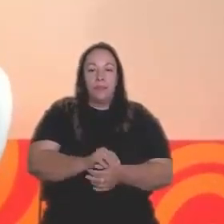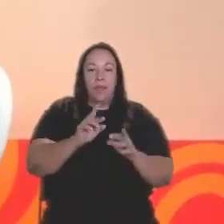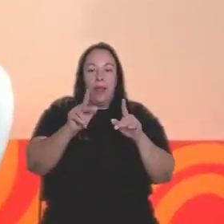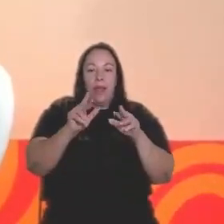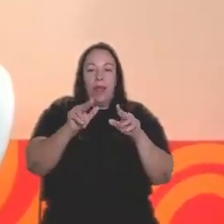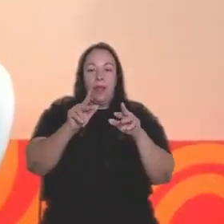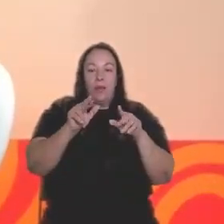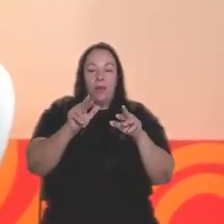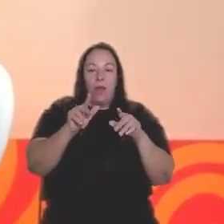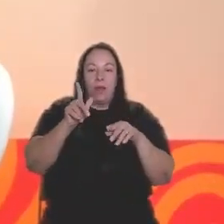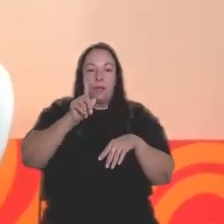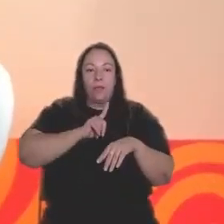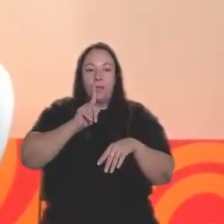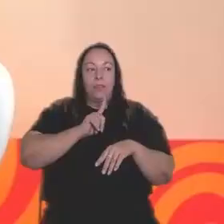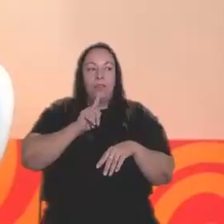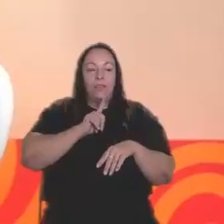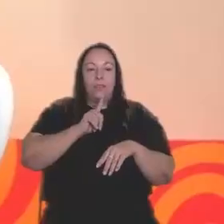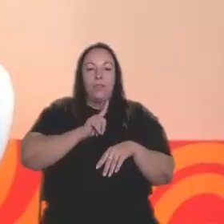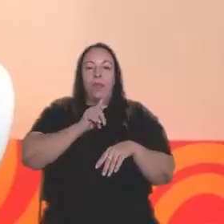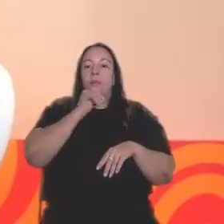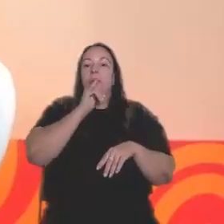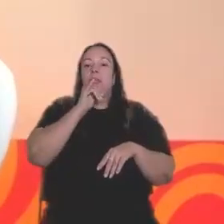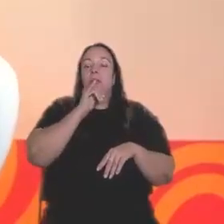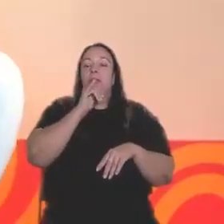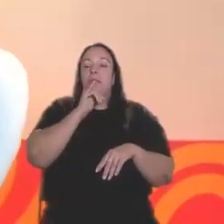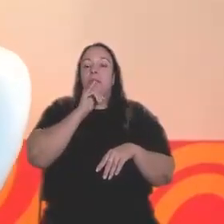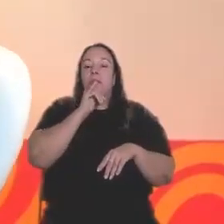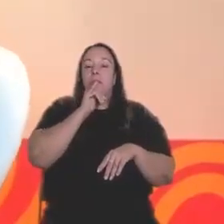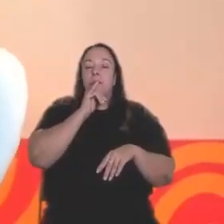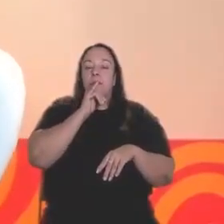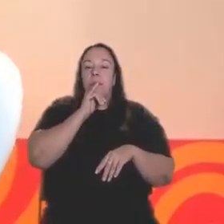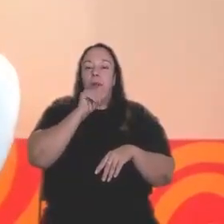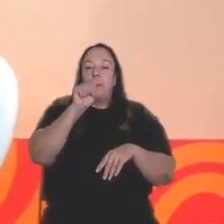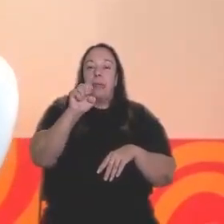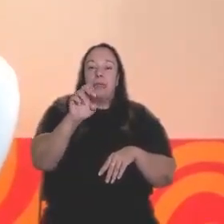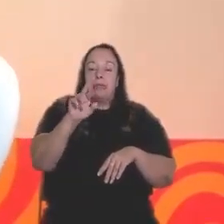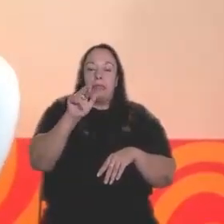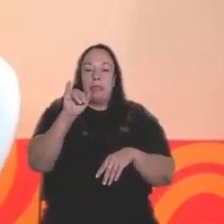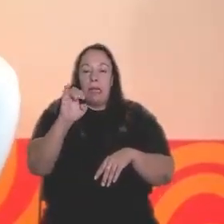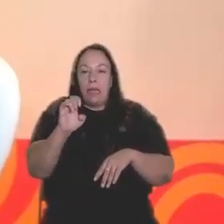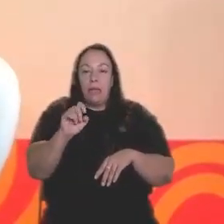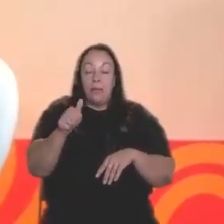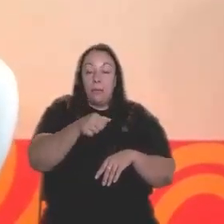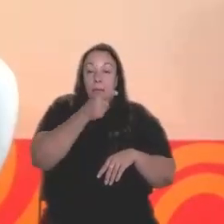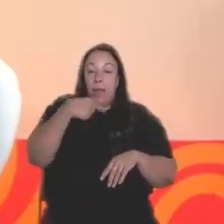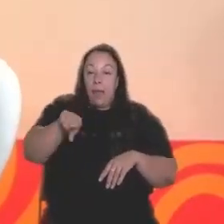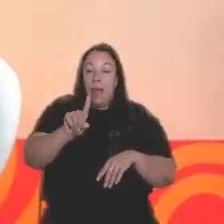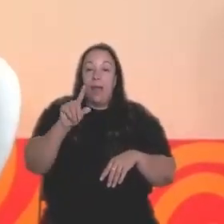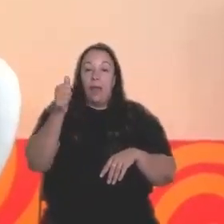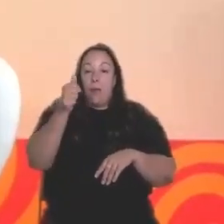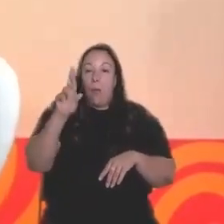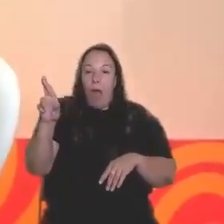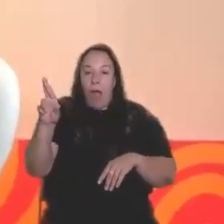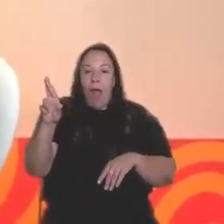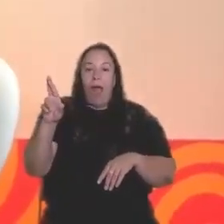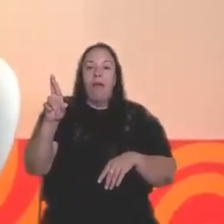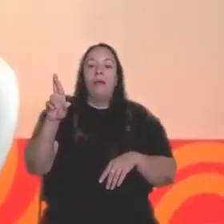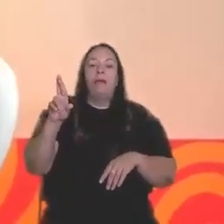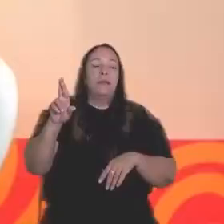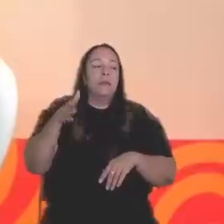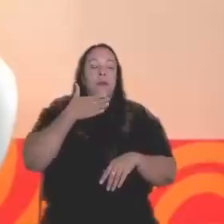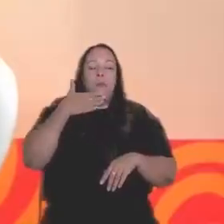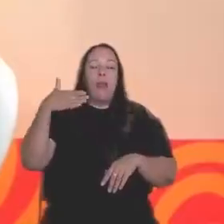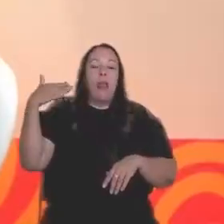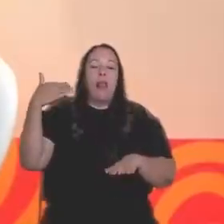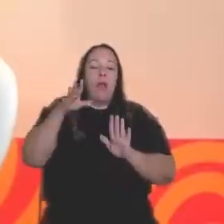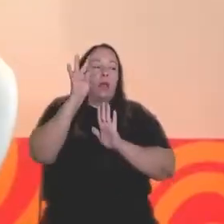gente tinha, por exemplo, uma série para ir ao ar, e que tinha data certa. Se você tivesse com o seu melhor